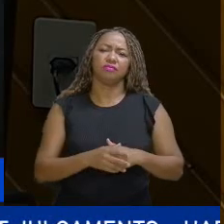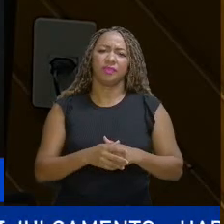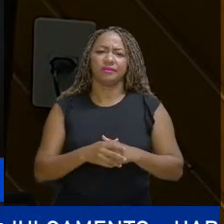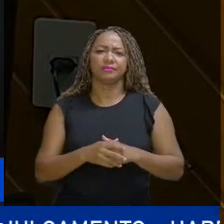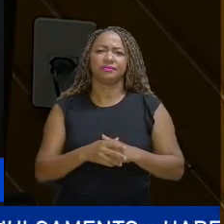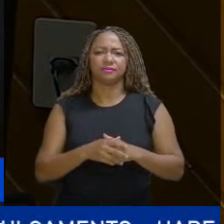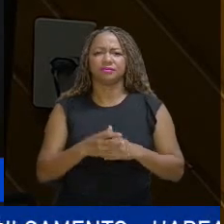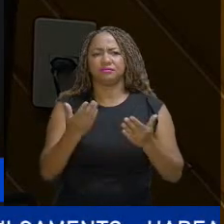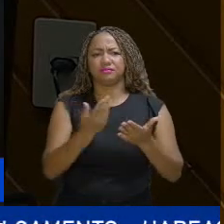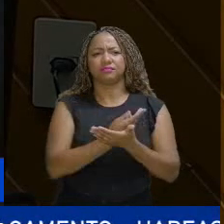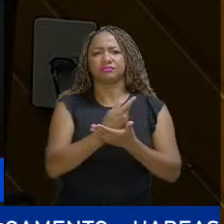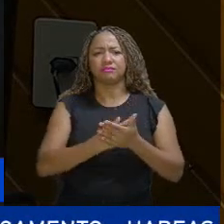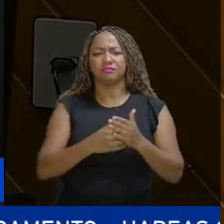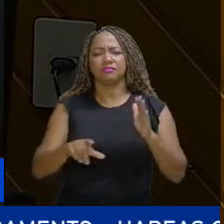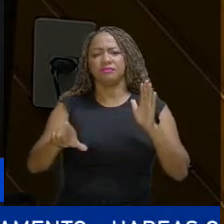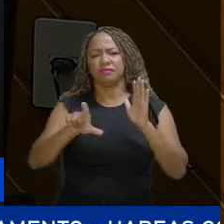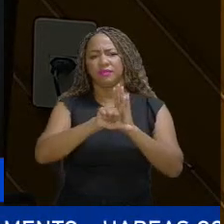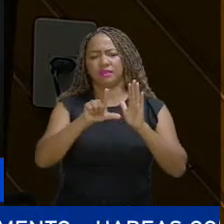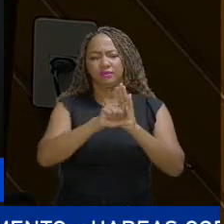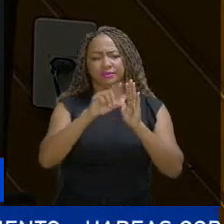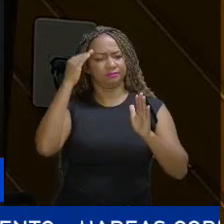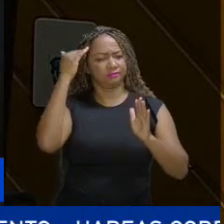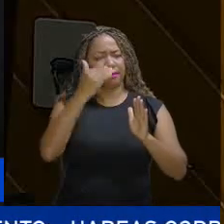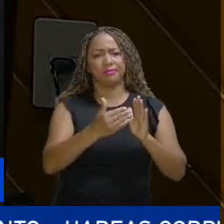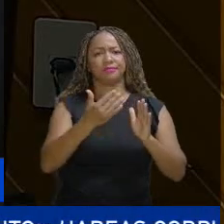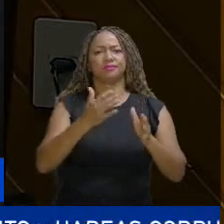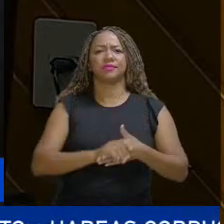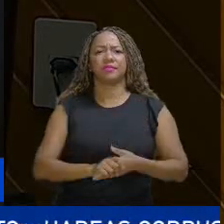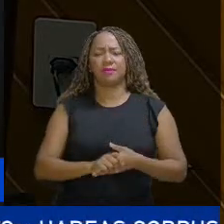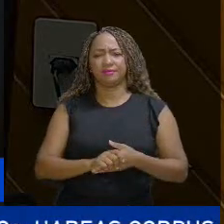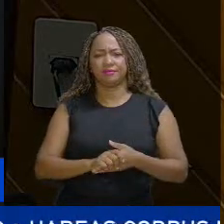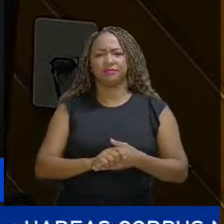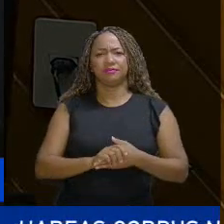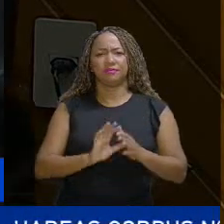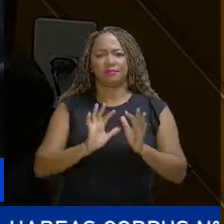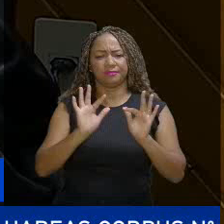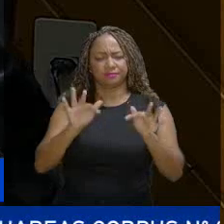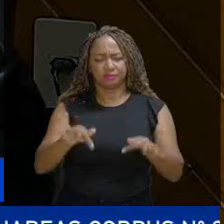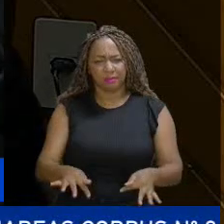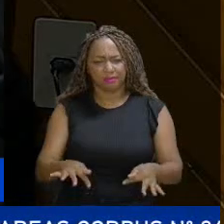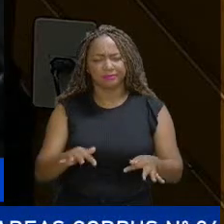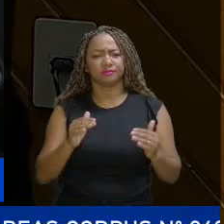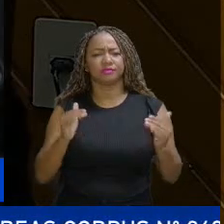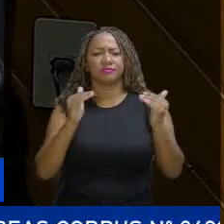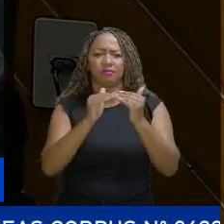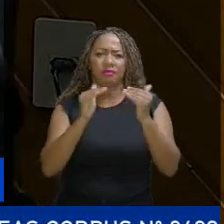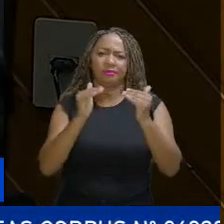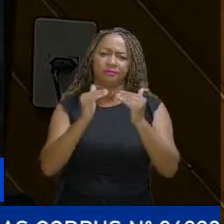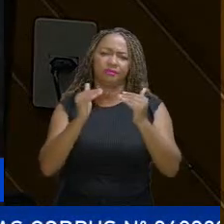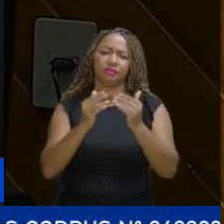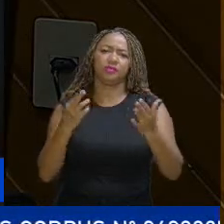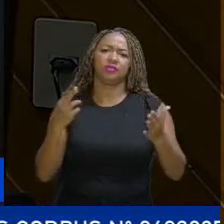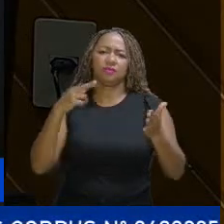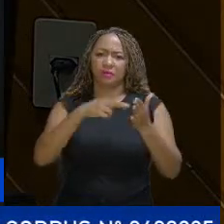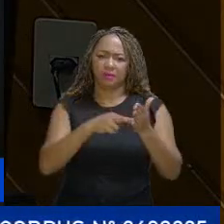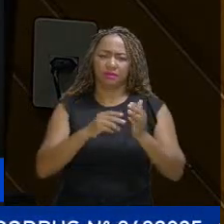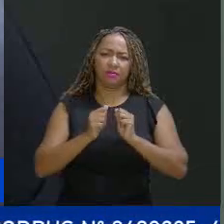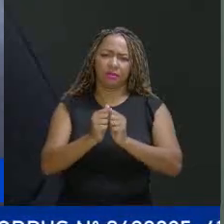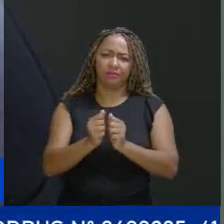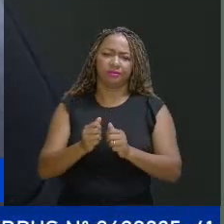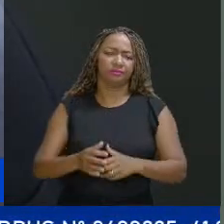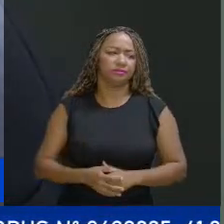ilegalidade ou incompetência do ato decisório. Diante disso, senhor presidente, resumidamente, eu acompanho integralmente o bem lançado voto do